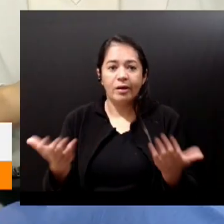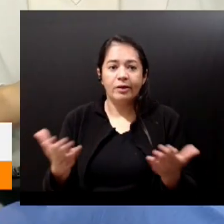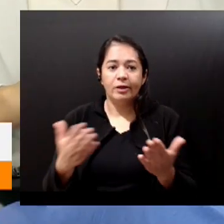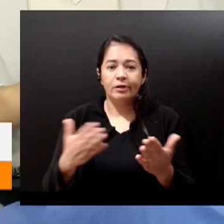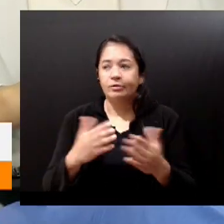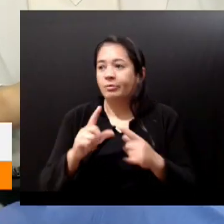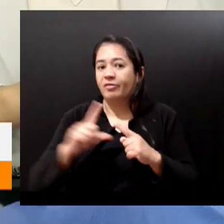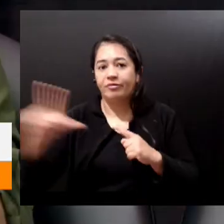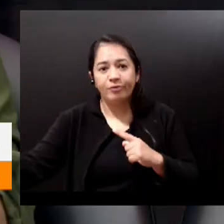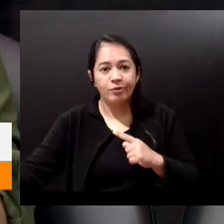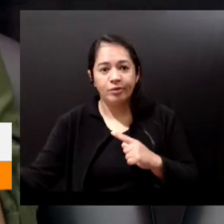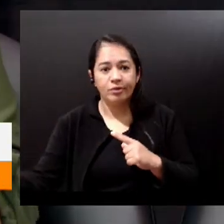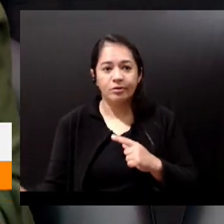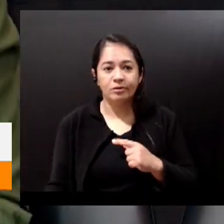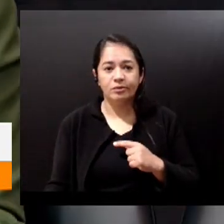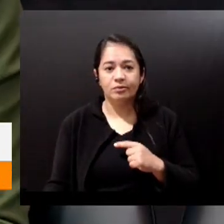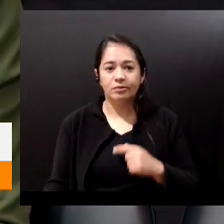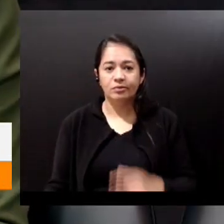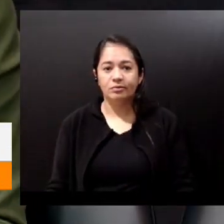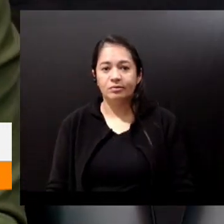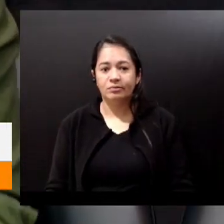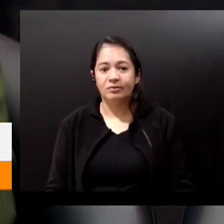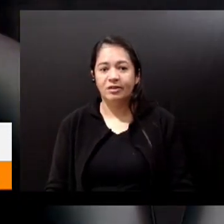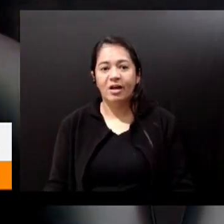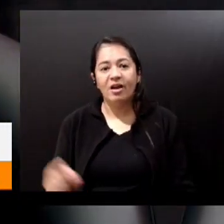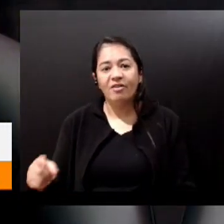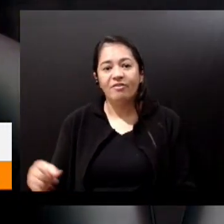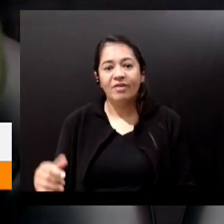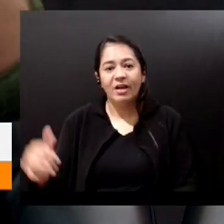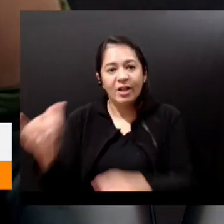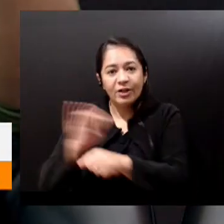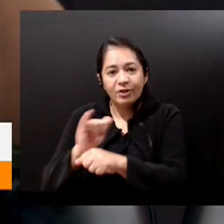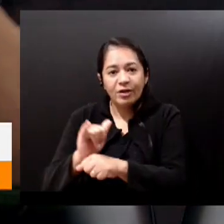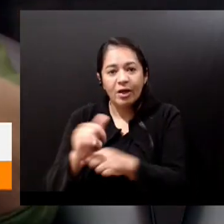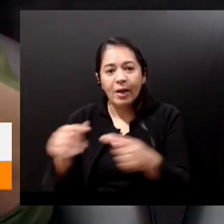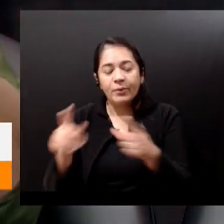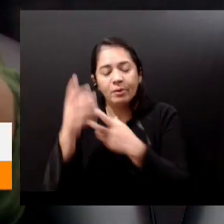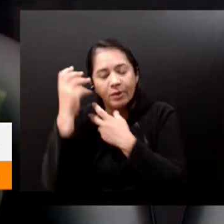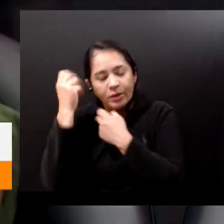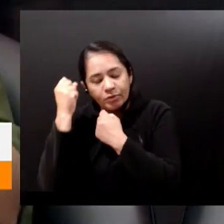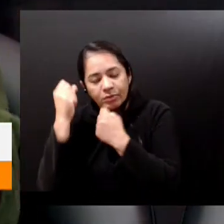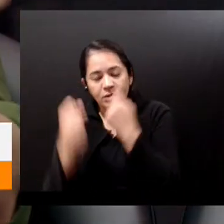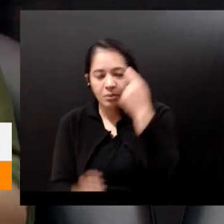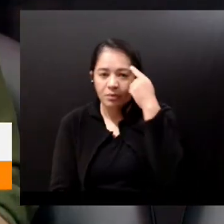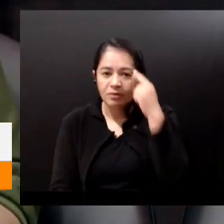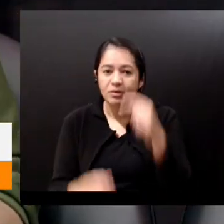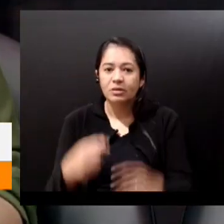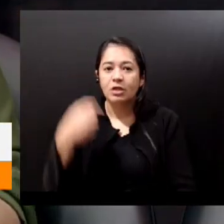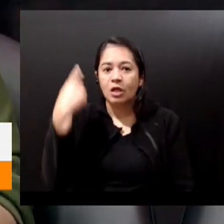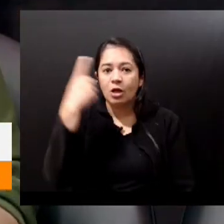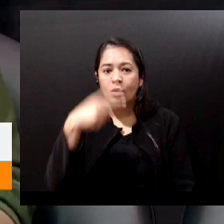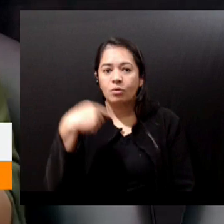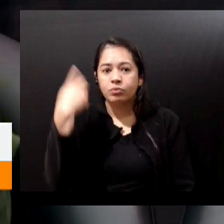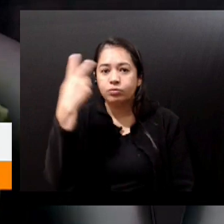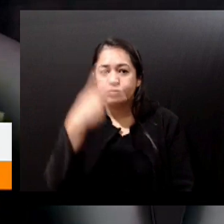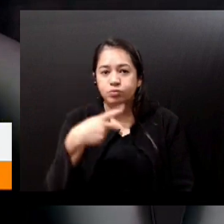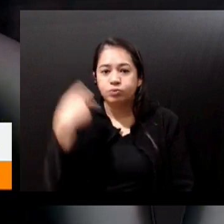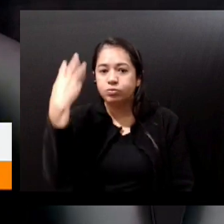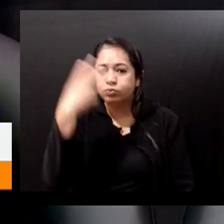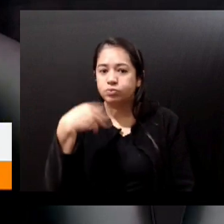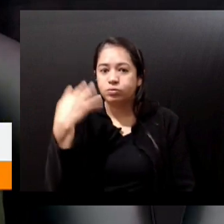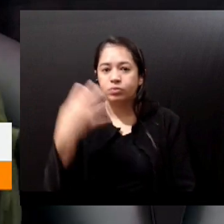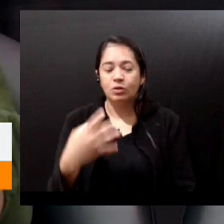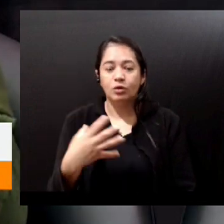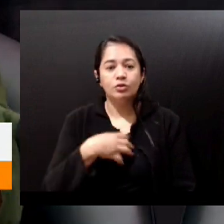ver lá, músicas para dormir, músicas para pensar. Verdade. Fica 4 horas, é uma forma, na verdade, de fugir de si mesmo, né? Então a pausa